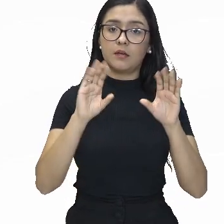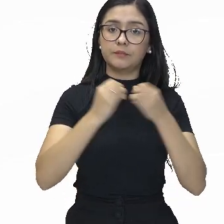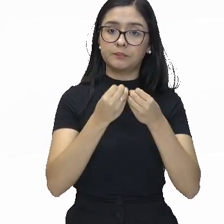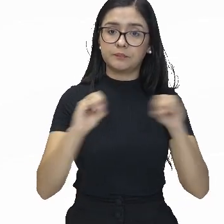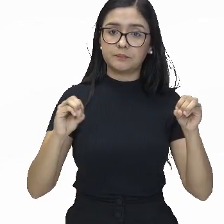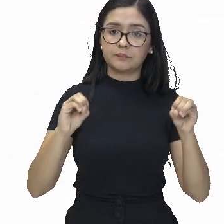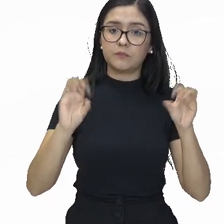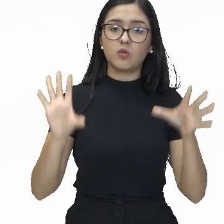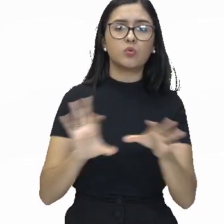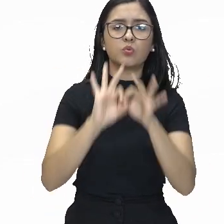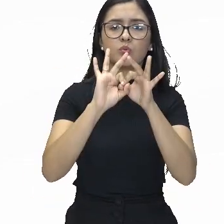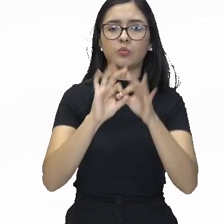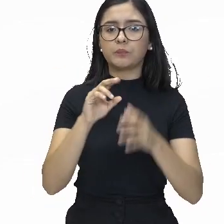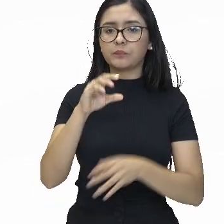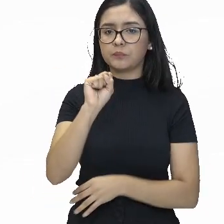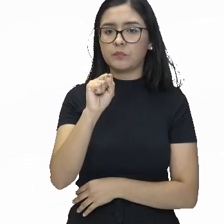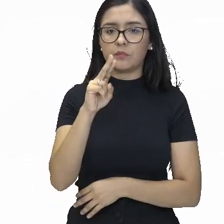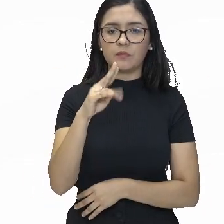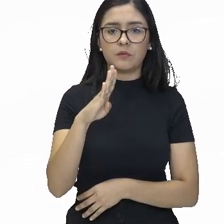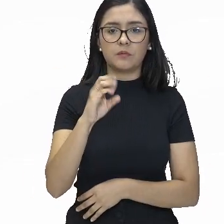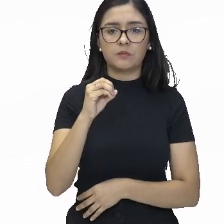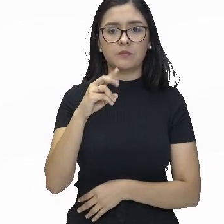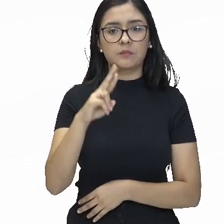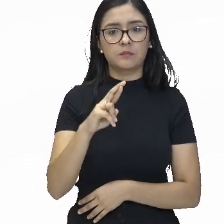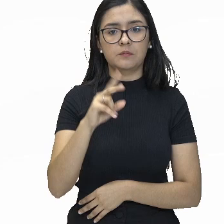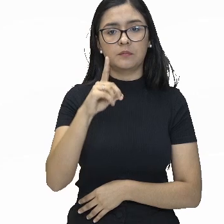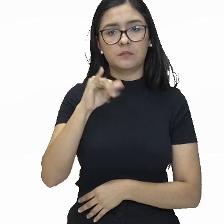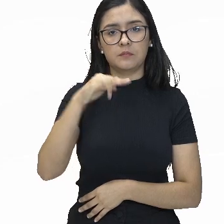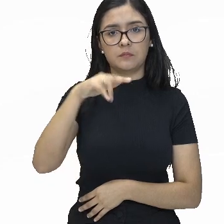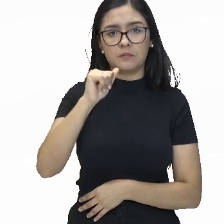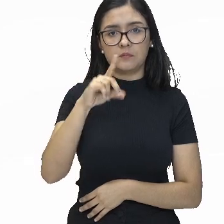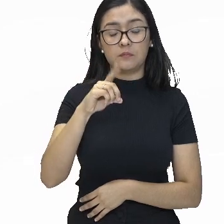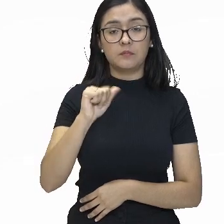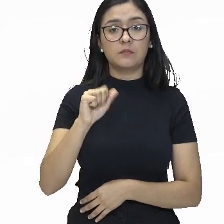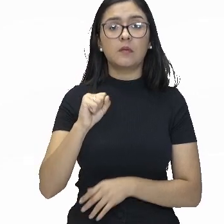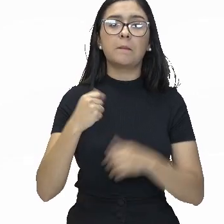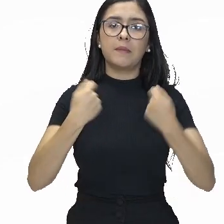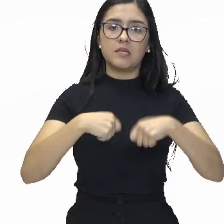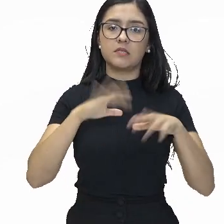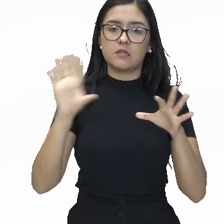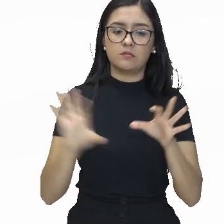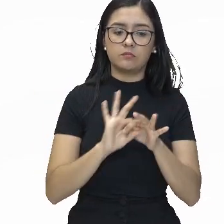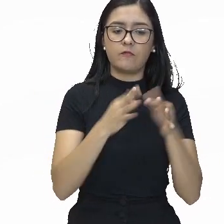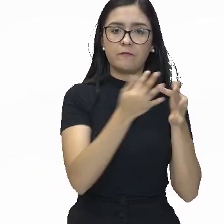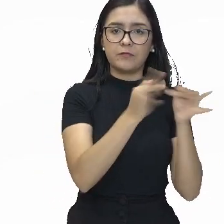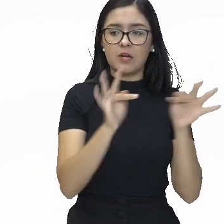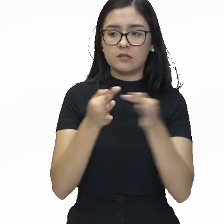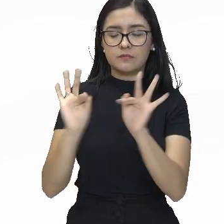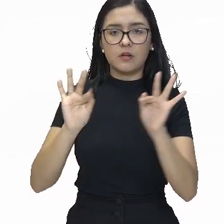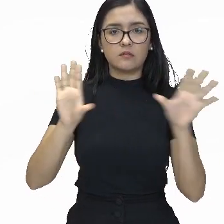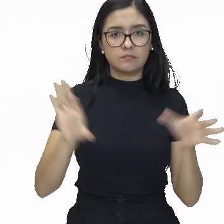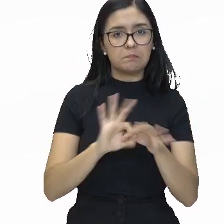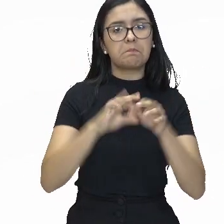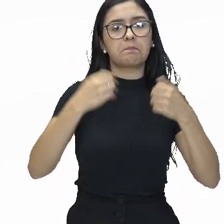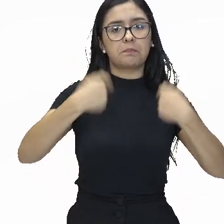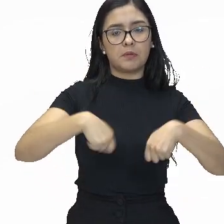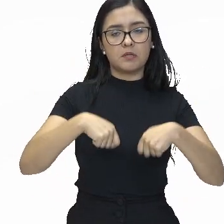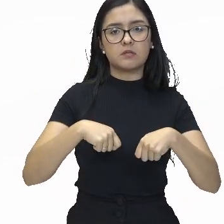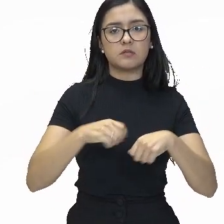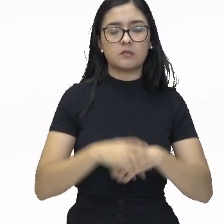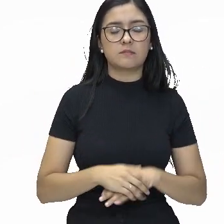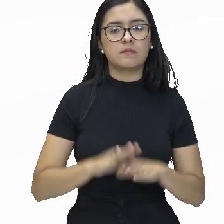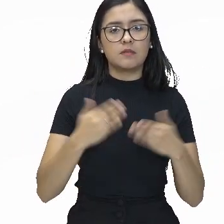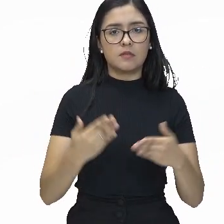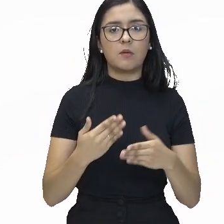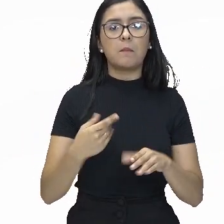subordinadas, o que é subordinada? É aquilo que depende de outro, né? Se alguém é subordinado a outro, é